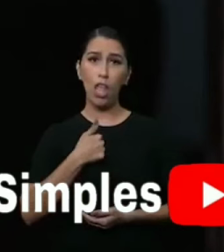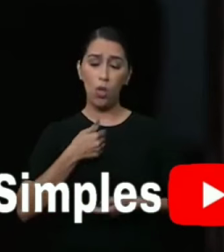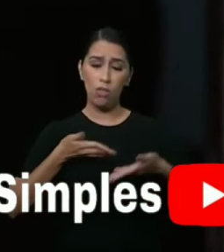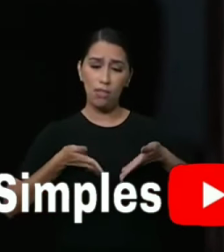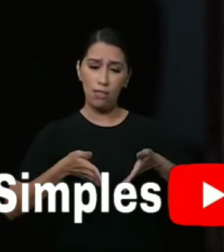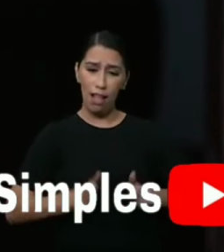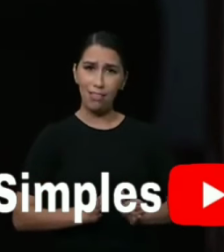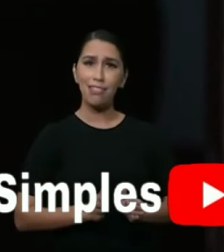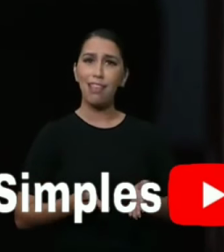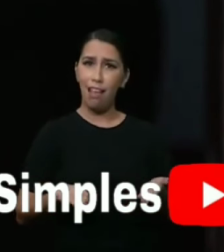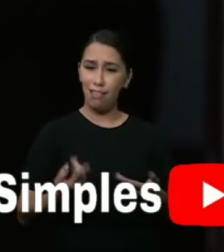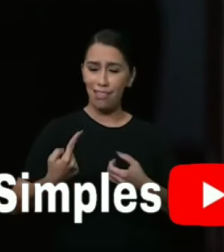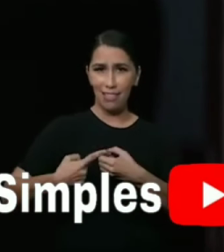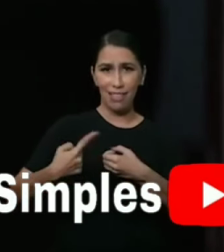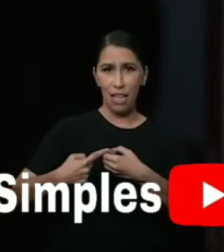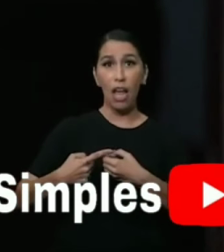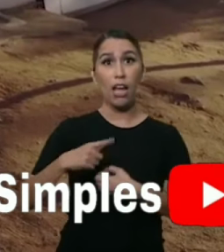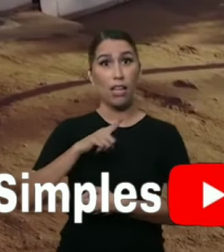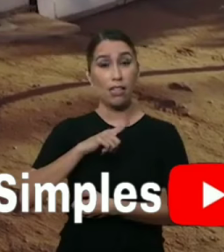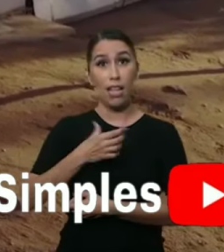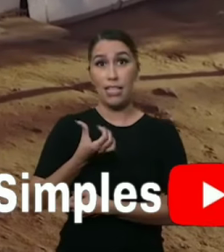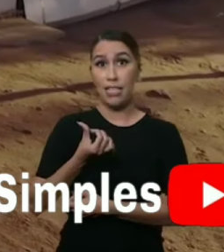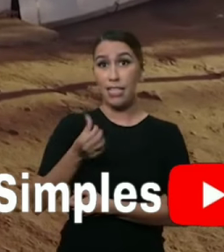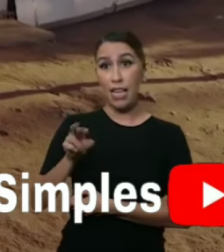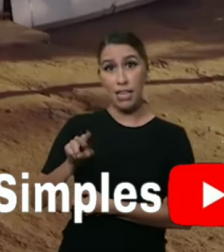Sou natural daqui, tenho 6 irmãos,